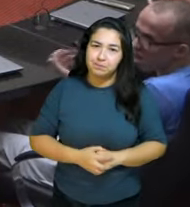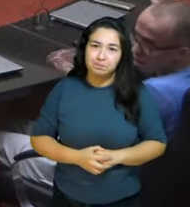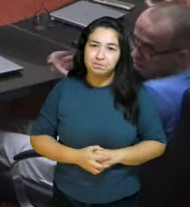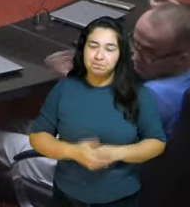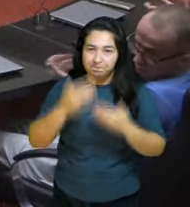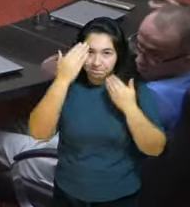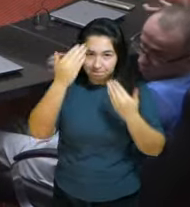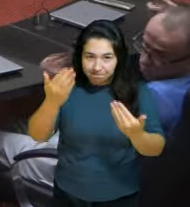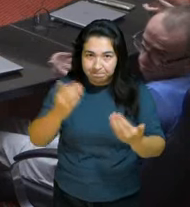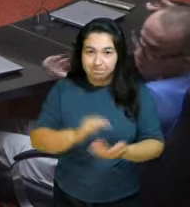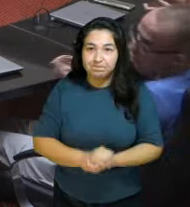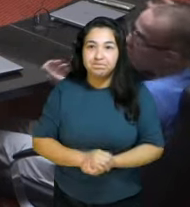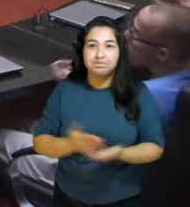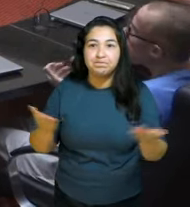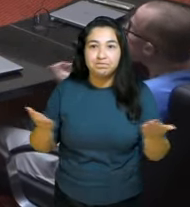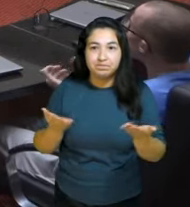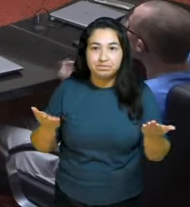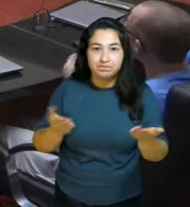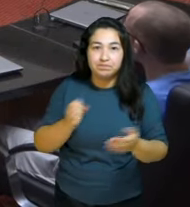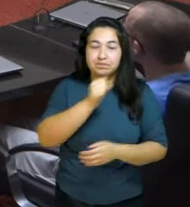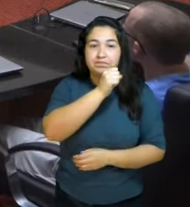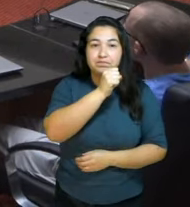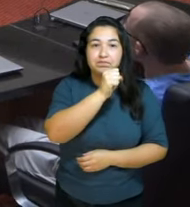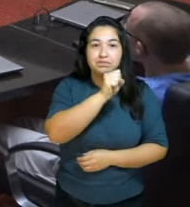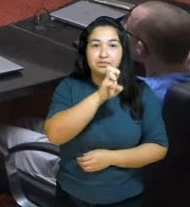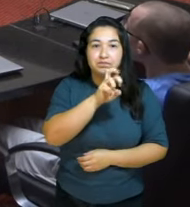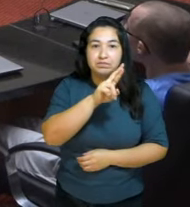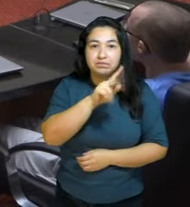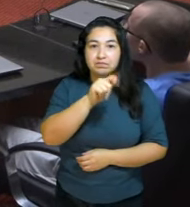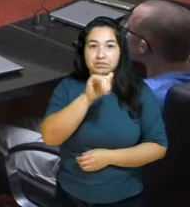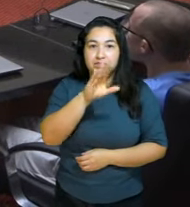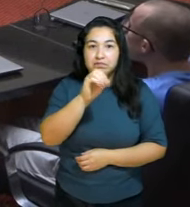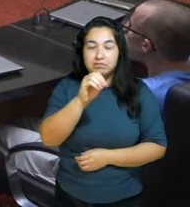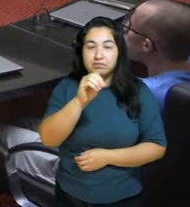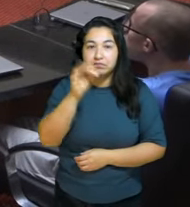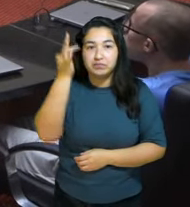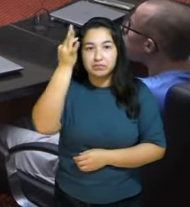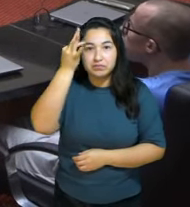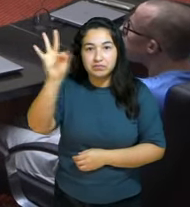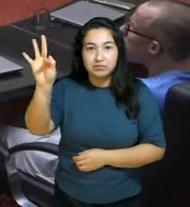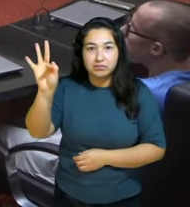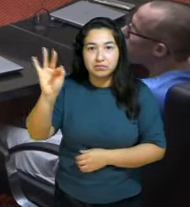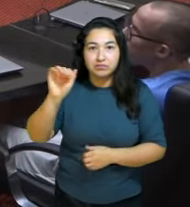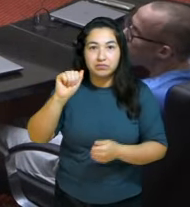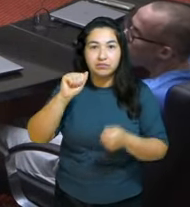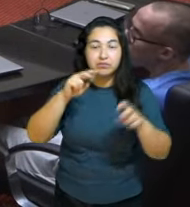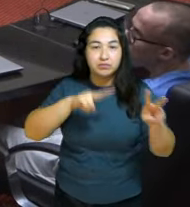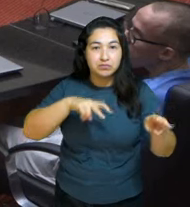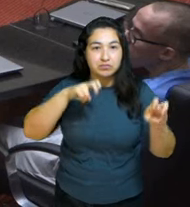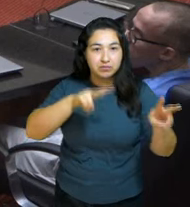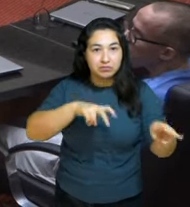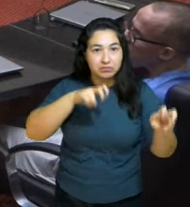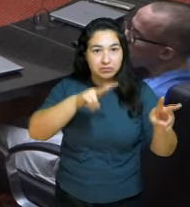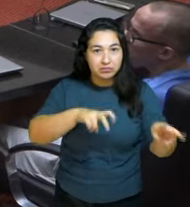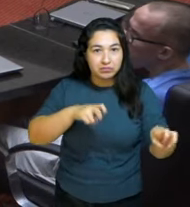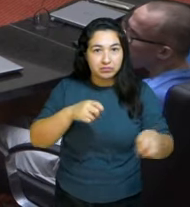Obrigado. Com a palavra, Sérgio Galdino, da Federação de Atletismo. Atleta olímpico, Sérgio Galdino.